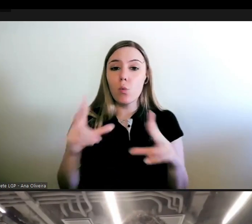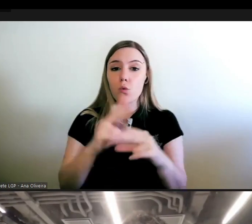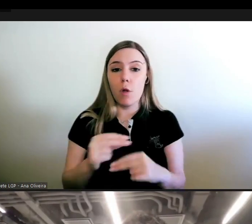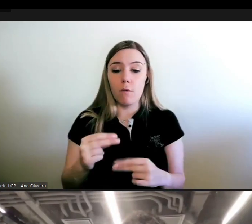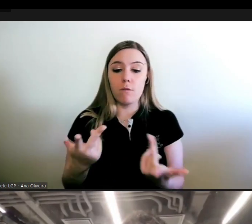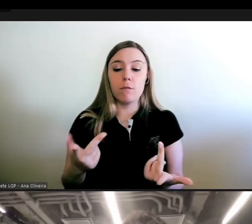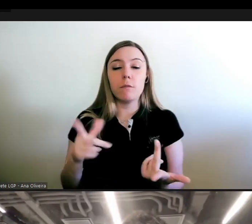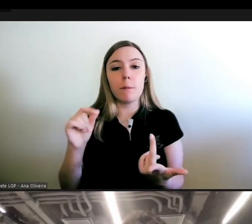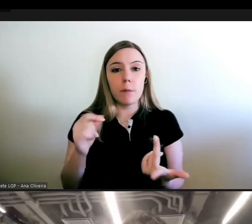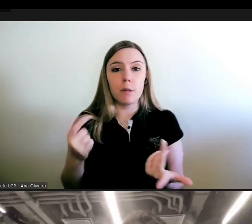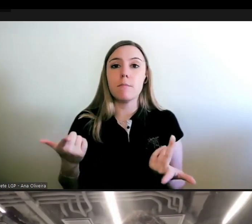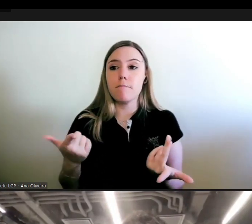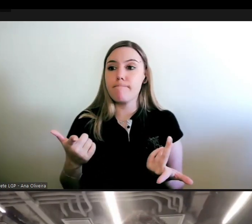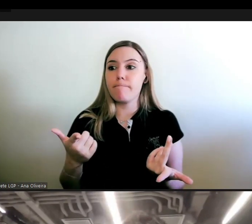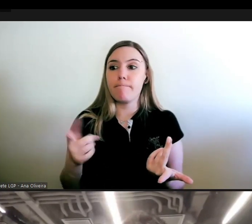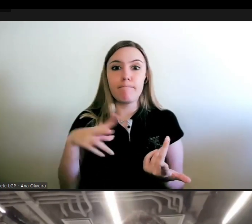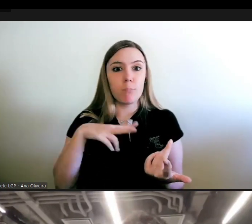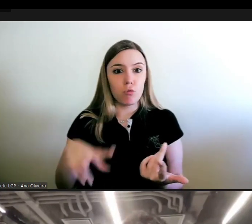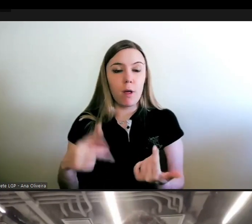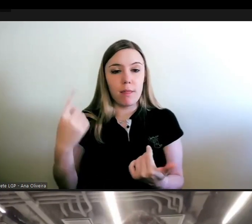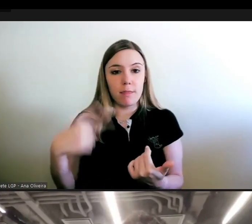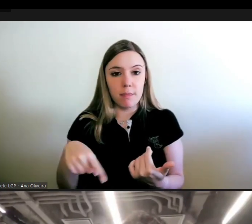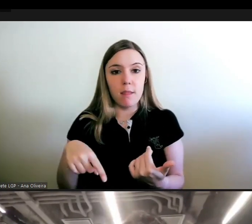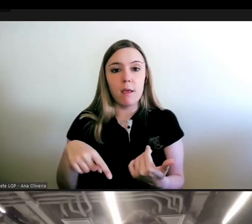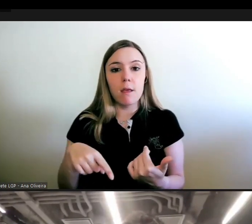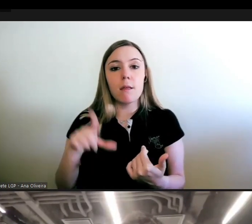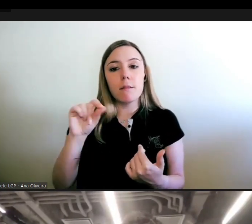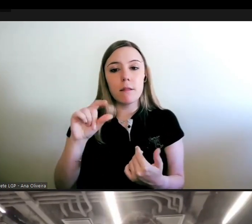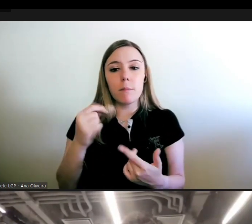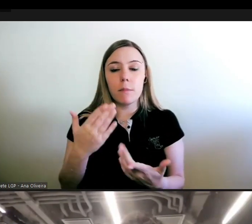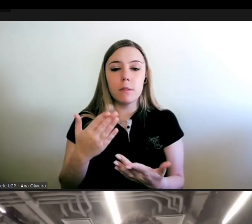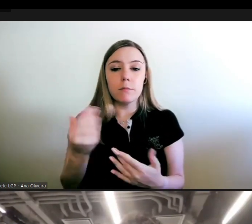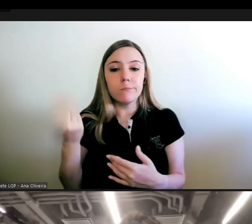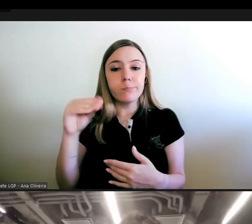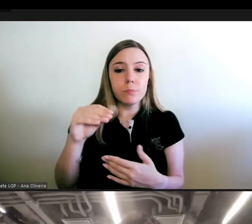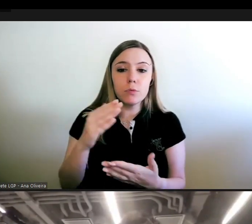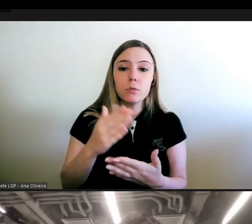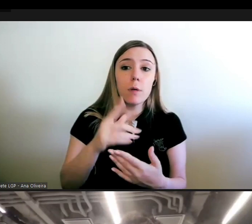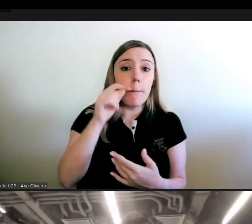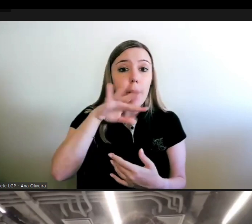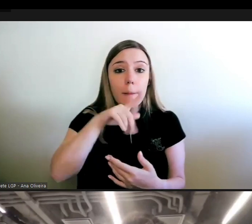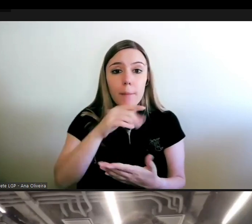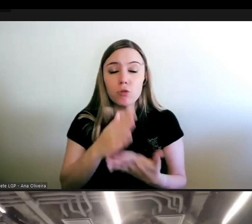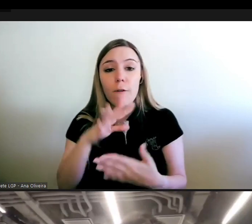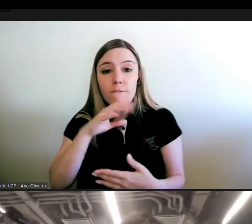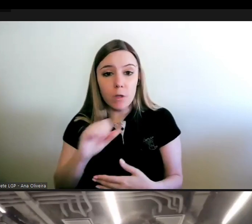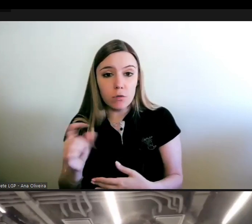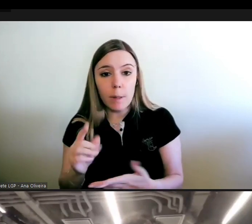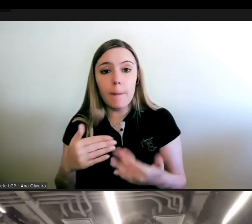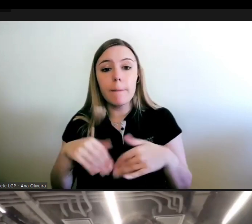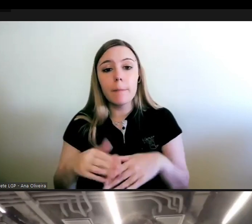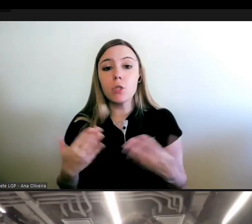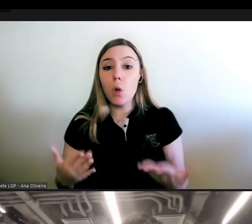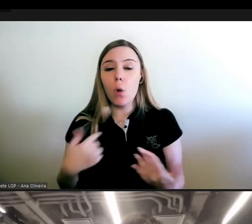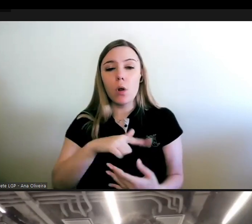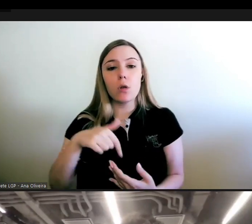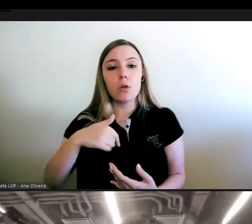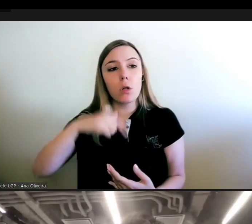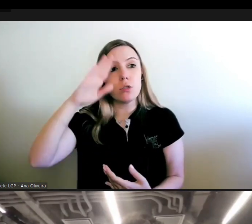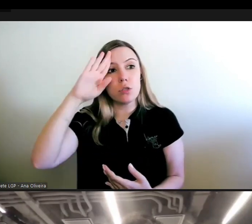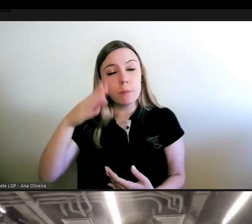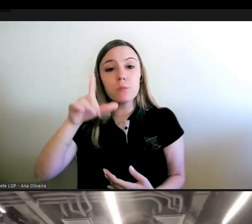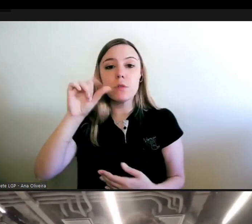Portugal, a importância de incluir os ascendentes e não apenas os descendentes. E nós hoje em dia sabemos, também por essa